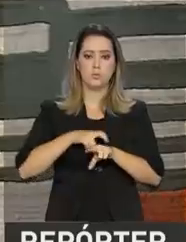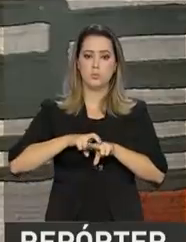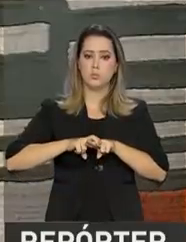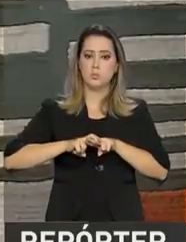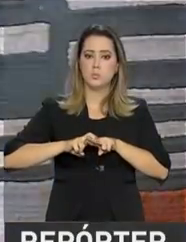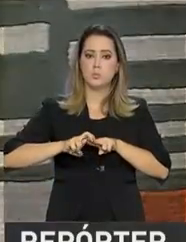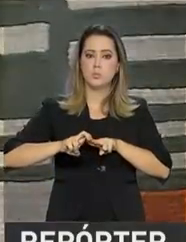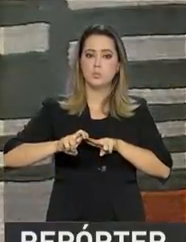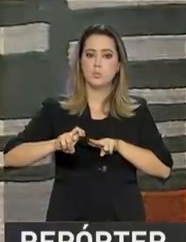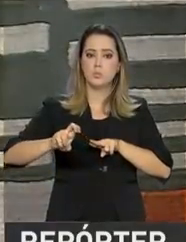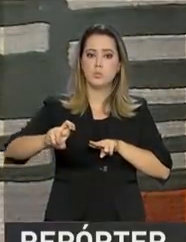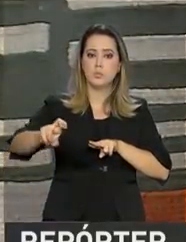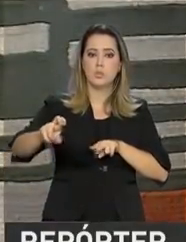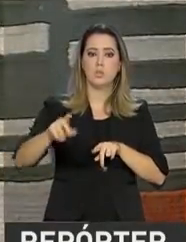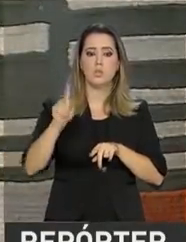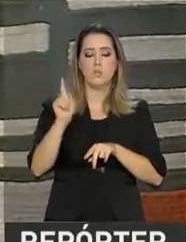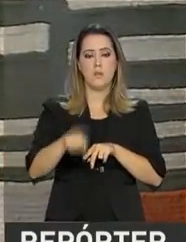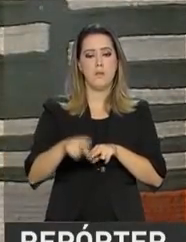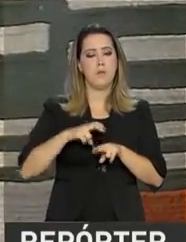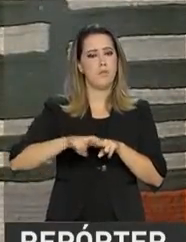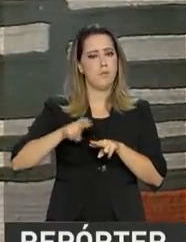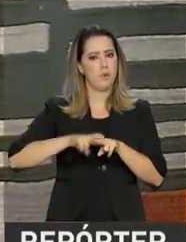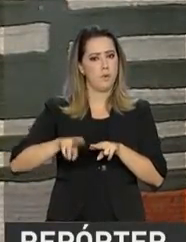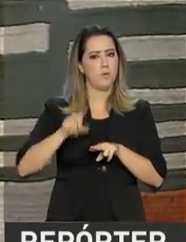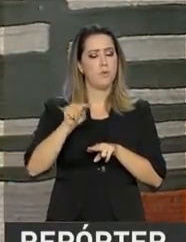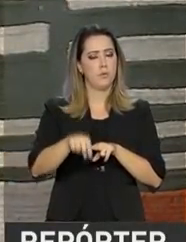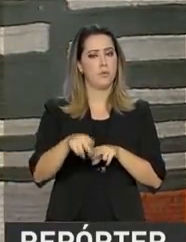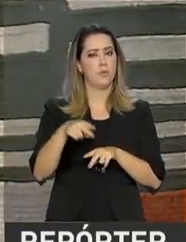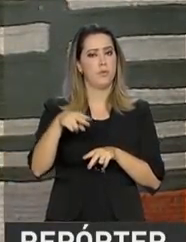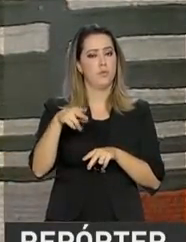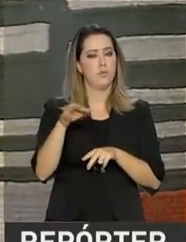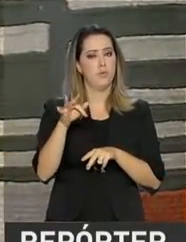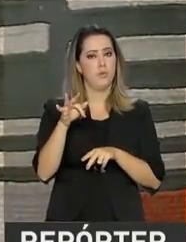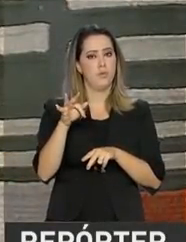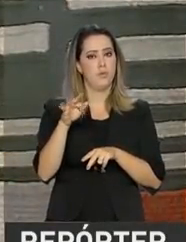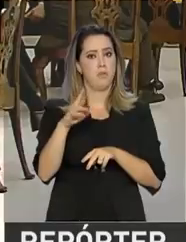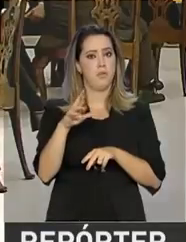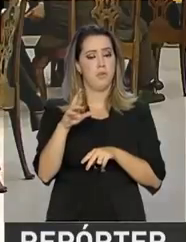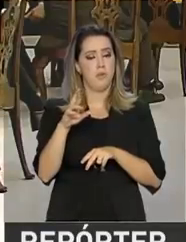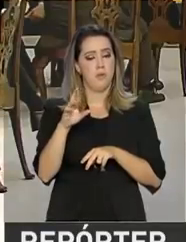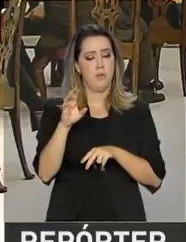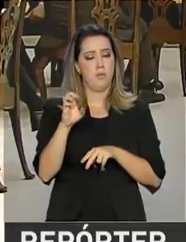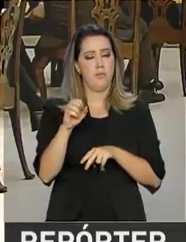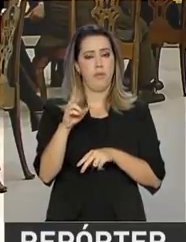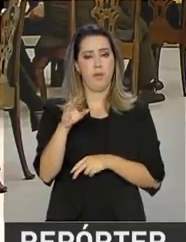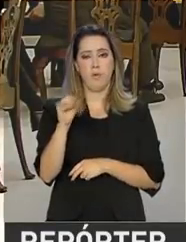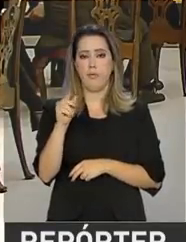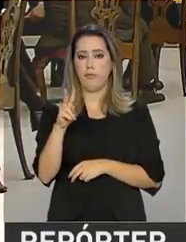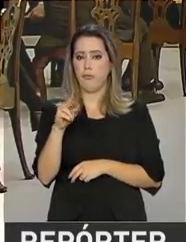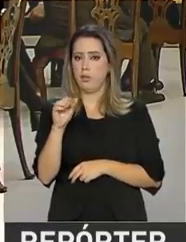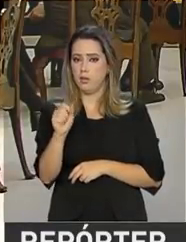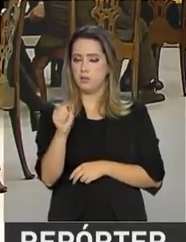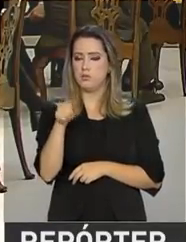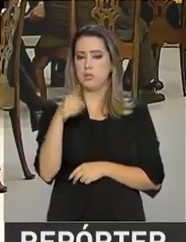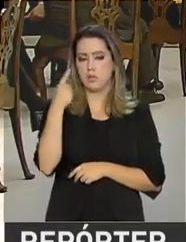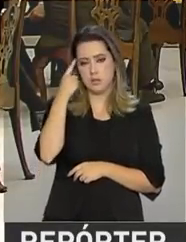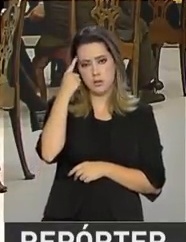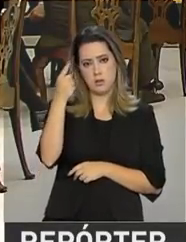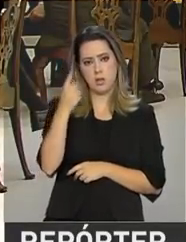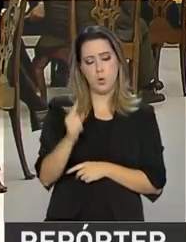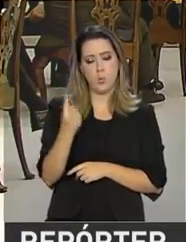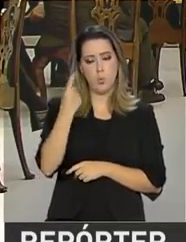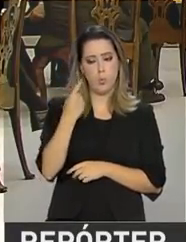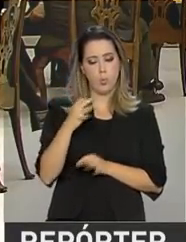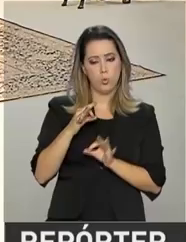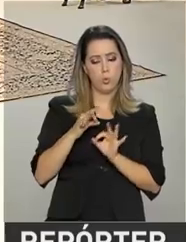os dois países, a ideia de reativar a ferrovia veio da Bolívia. A proposta é transformar em um corredor